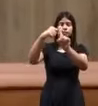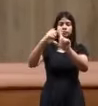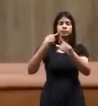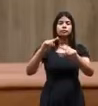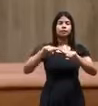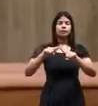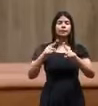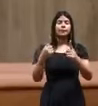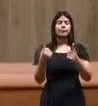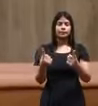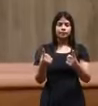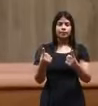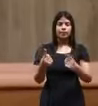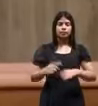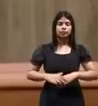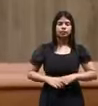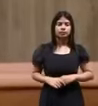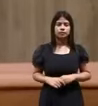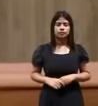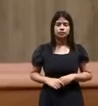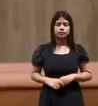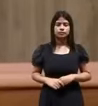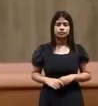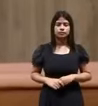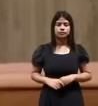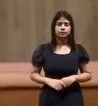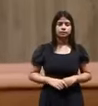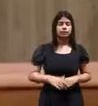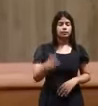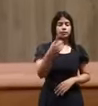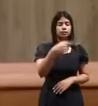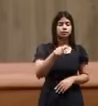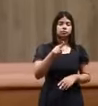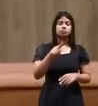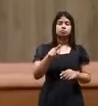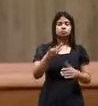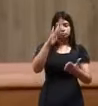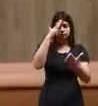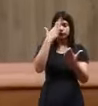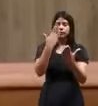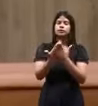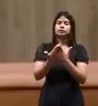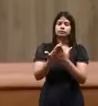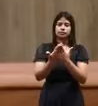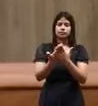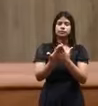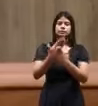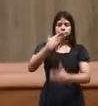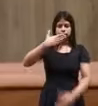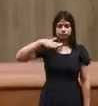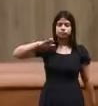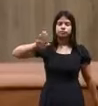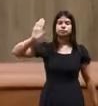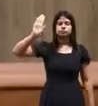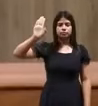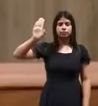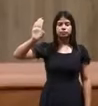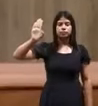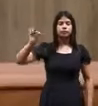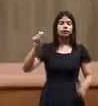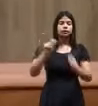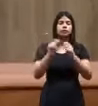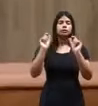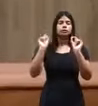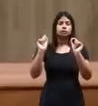de longe eles viram a promessa e fizeram o que com ela? Crendo-as. Crendo e fizeram o que?